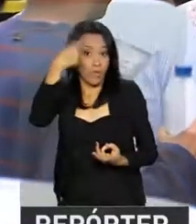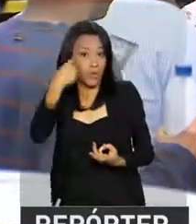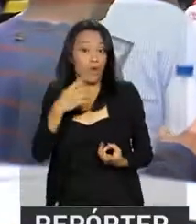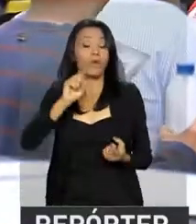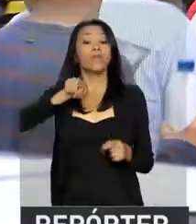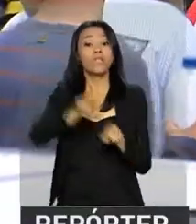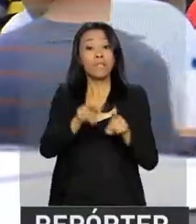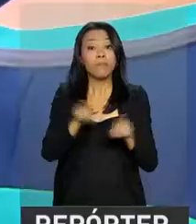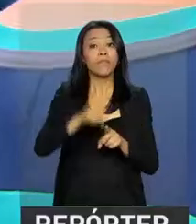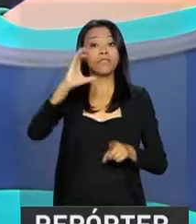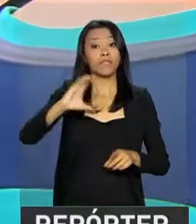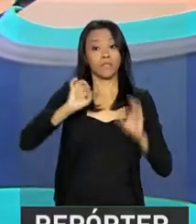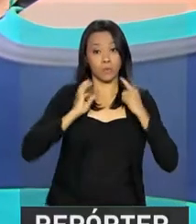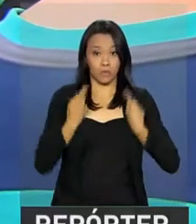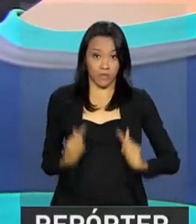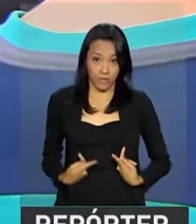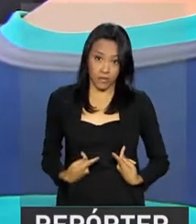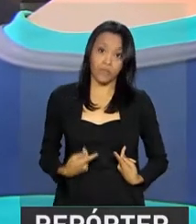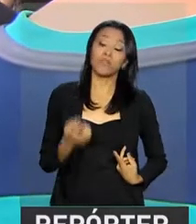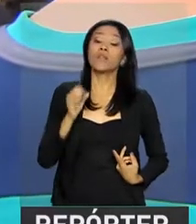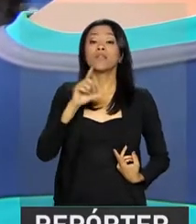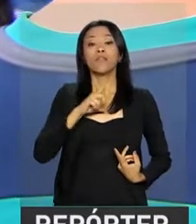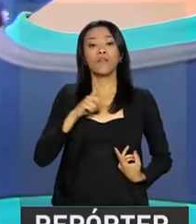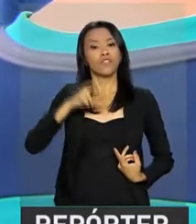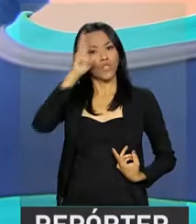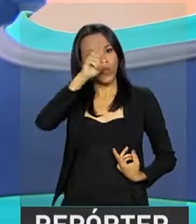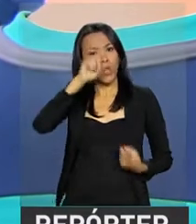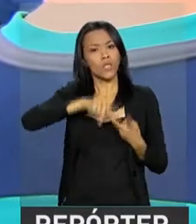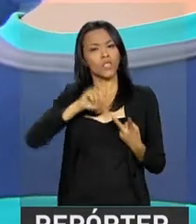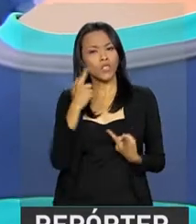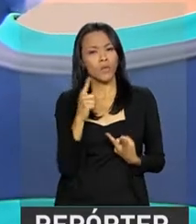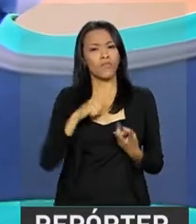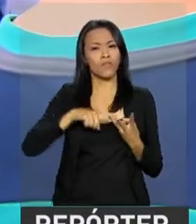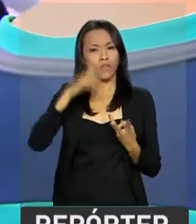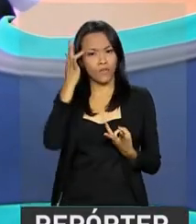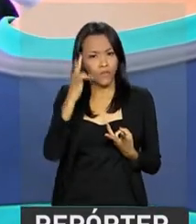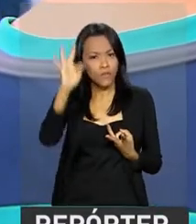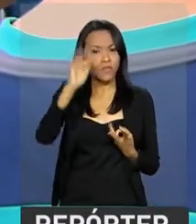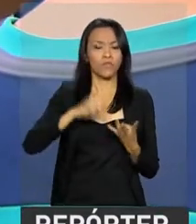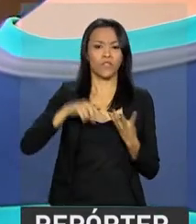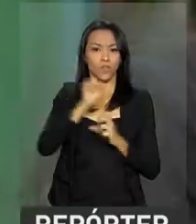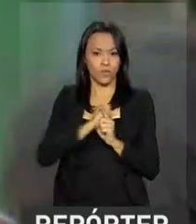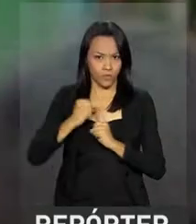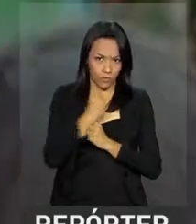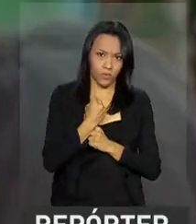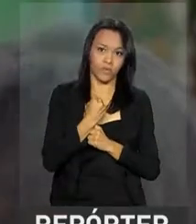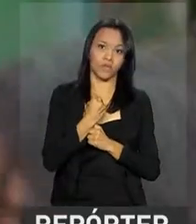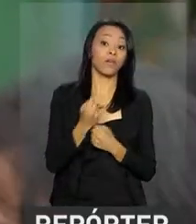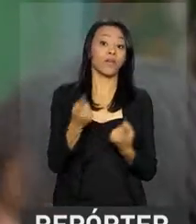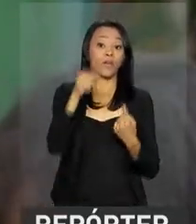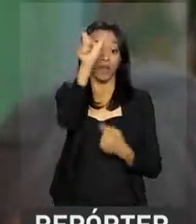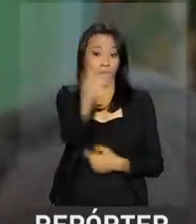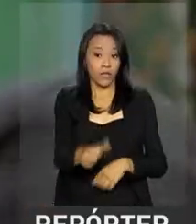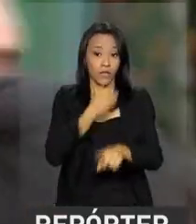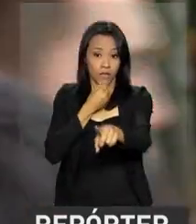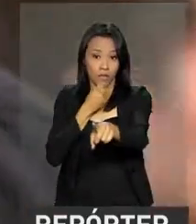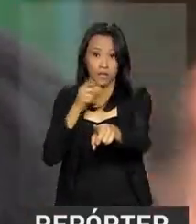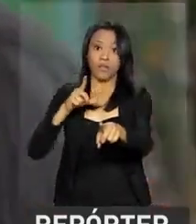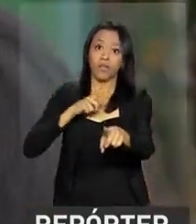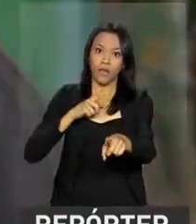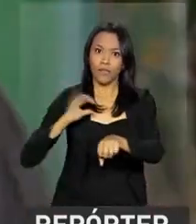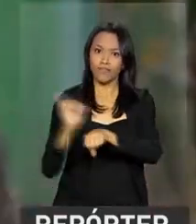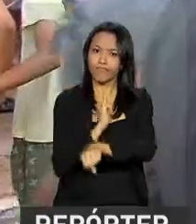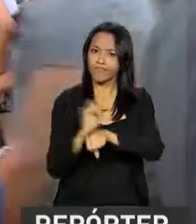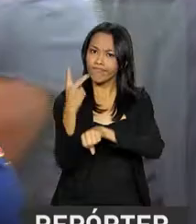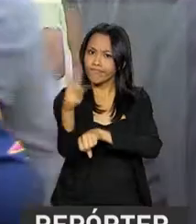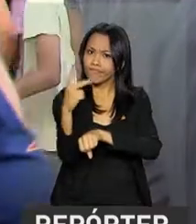ciências humanas que reúne questões de história geografia filosofia e sociologia douglas diz que segue uma estratégia